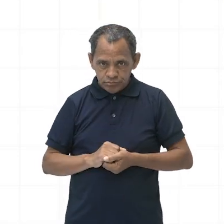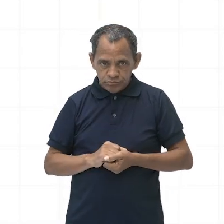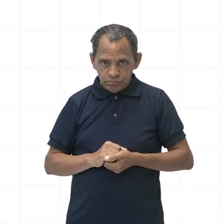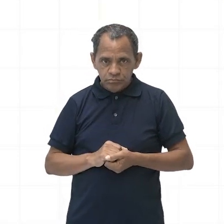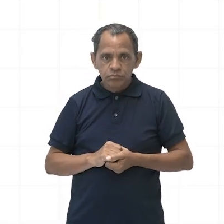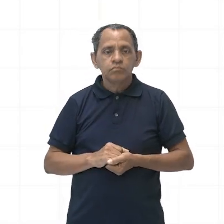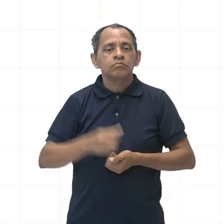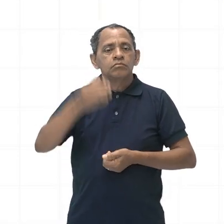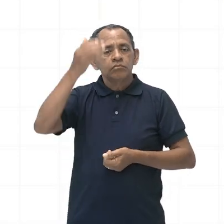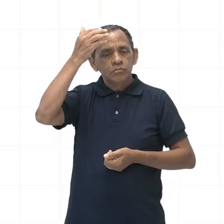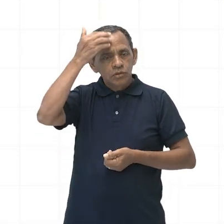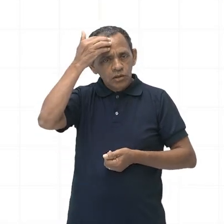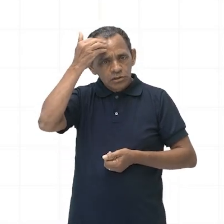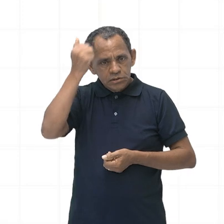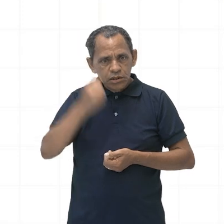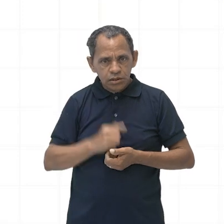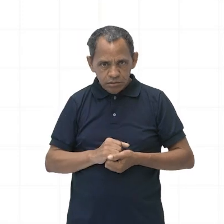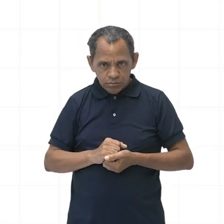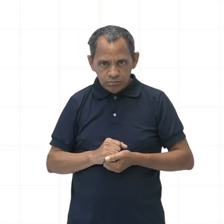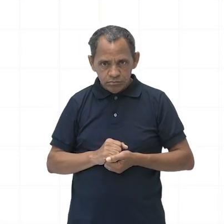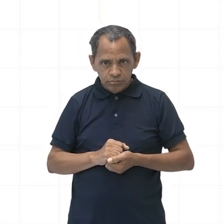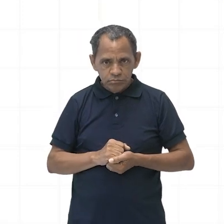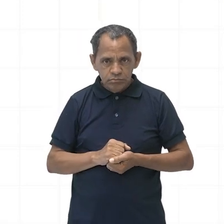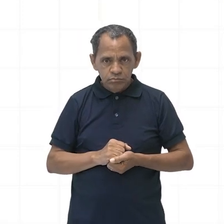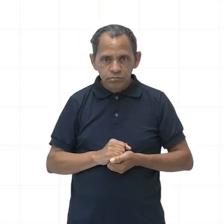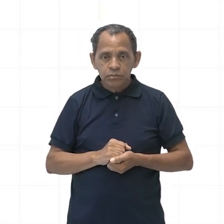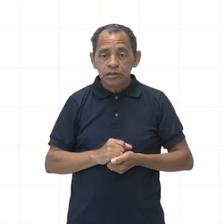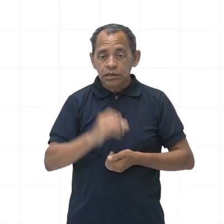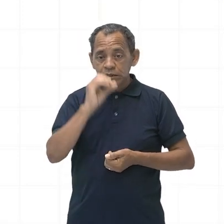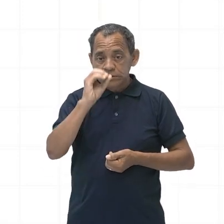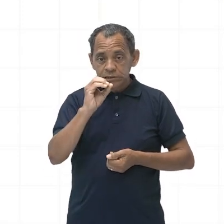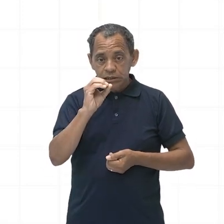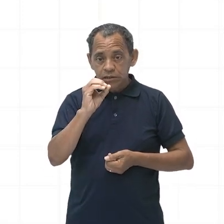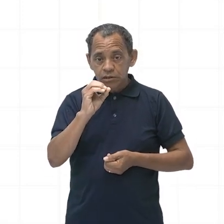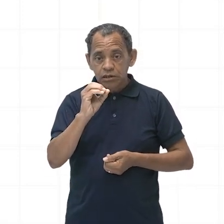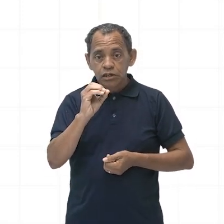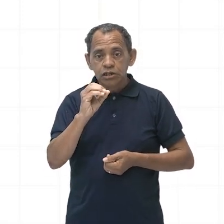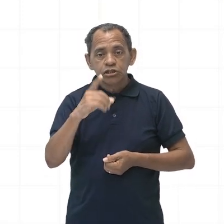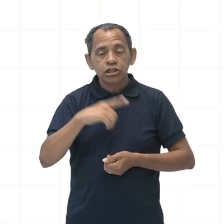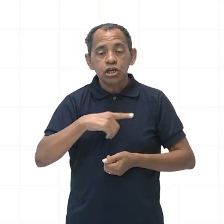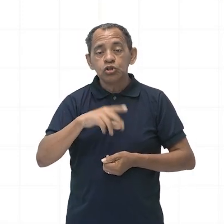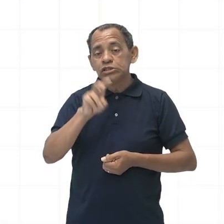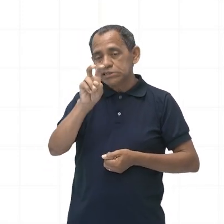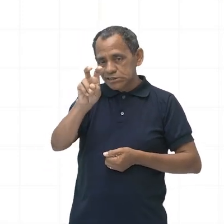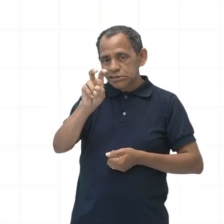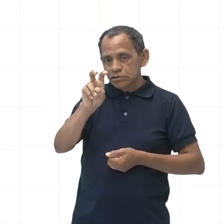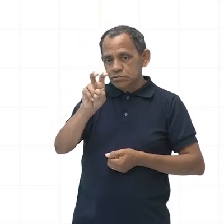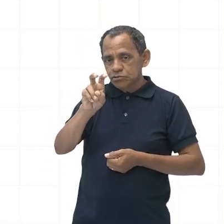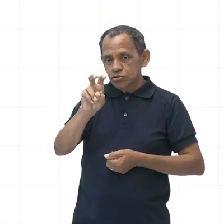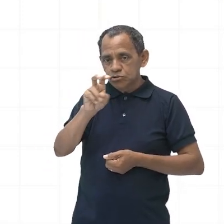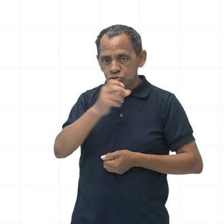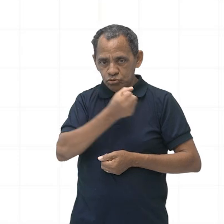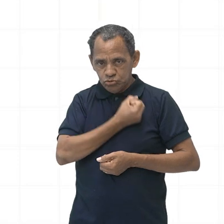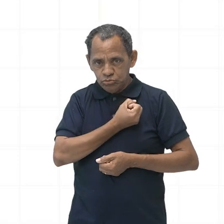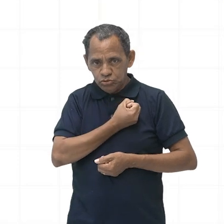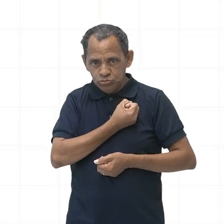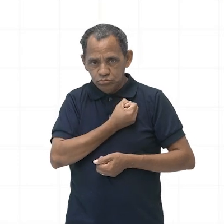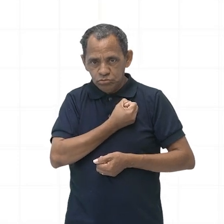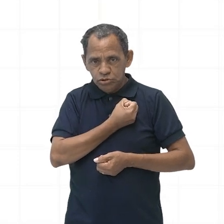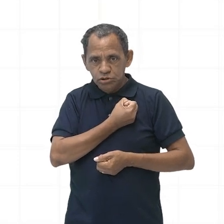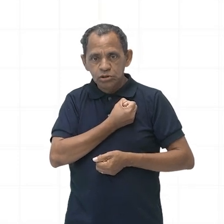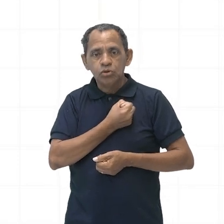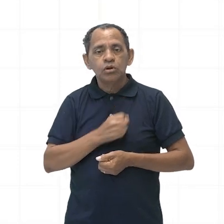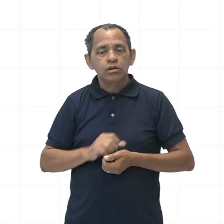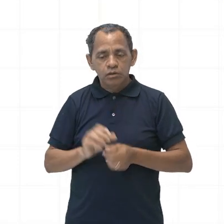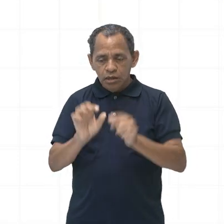eu sei que desse ponto para esse, eu tenho 5 unidades. Ou seja, a escala dessa